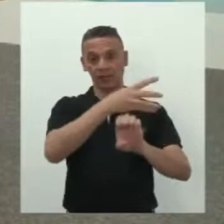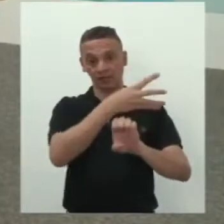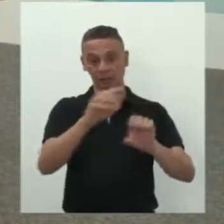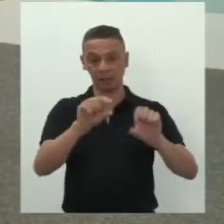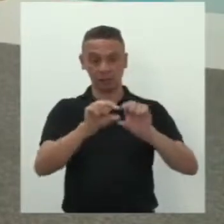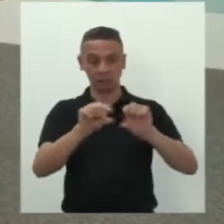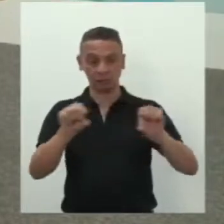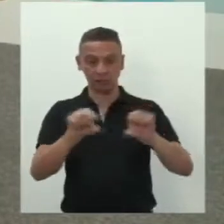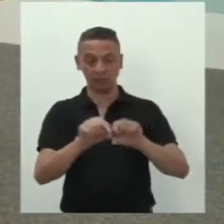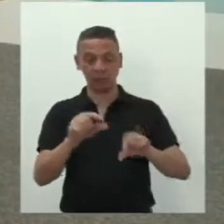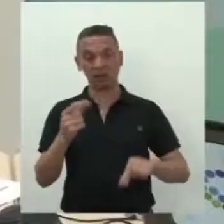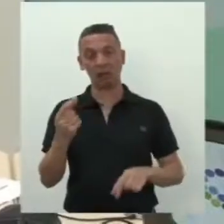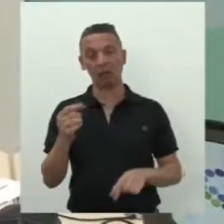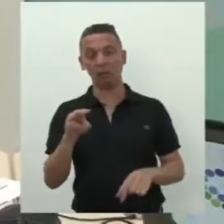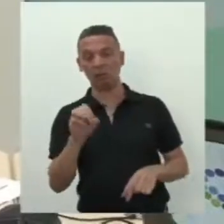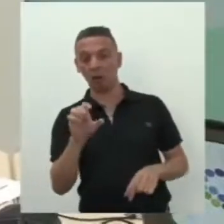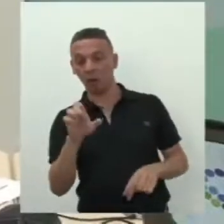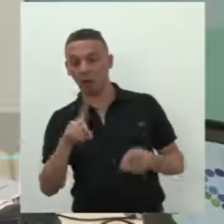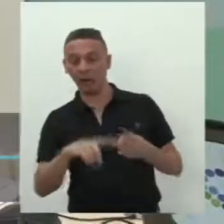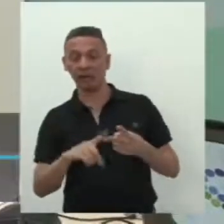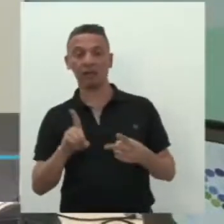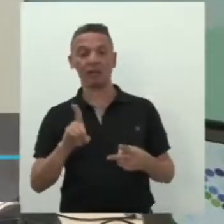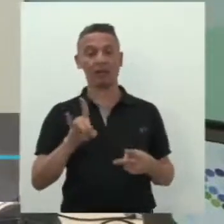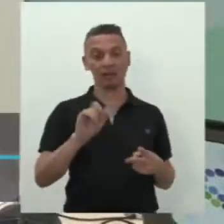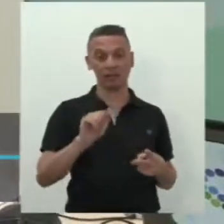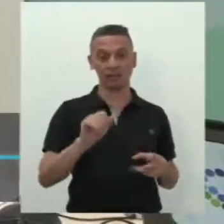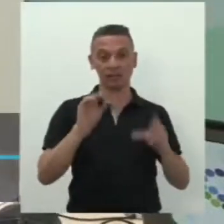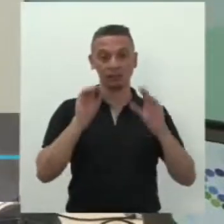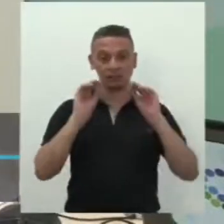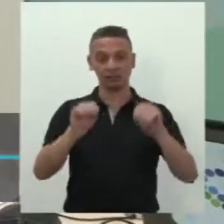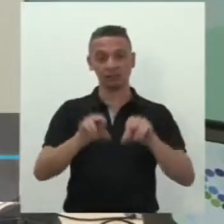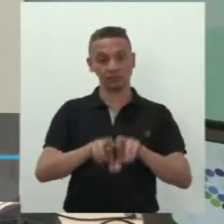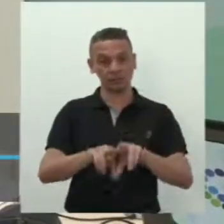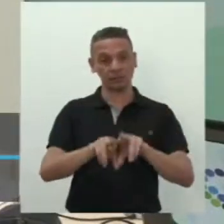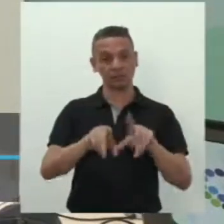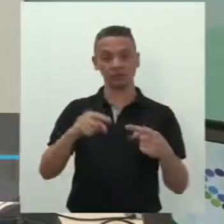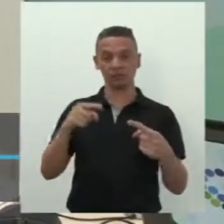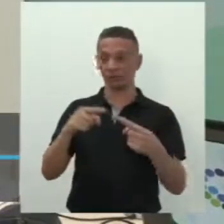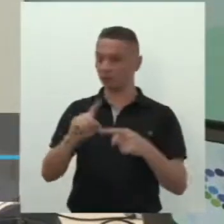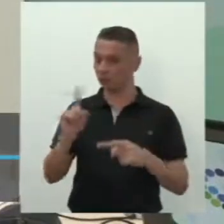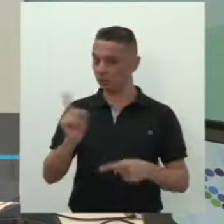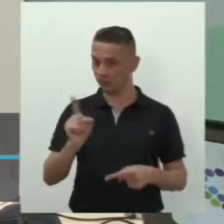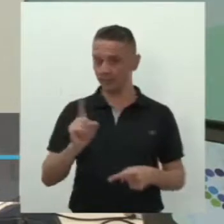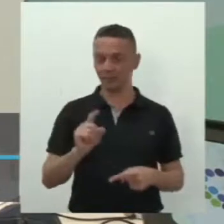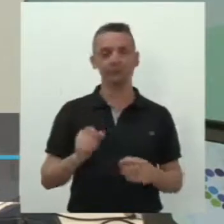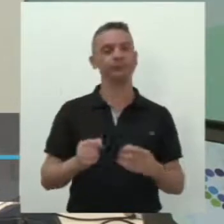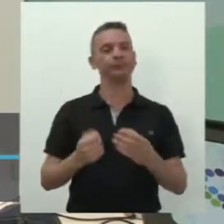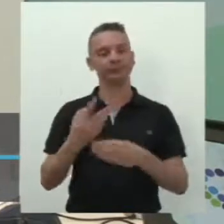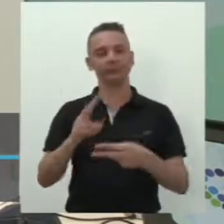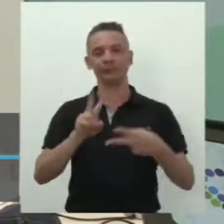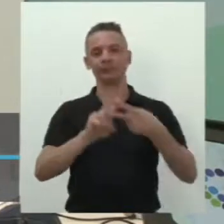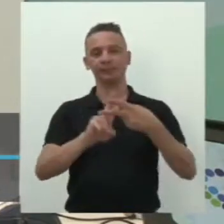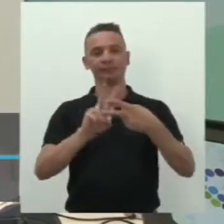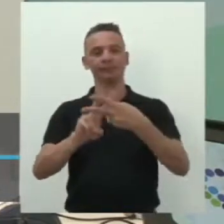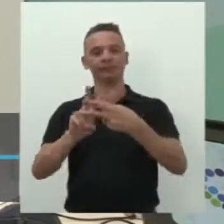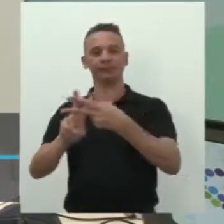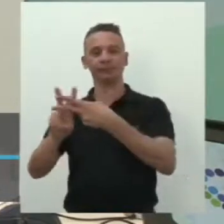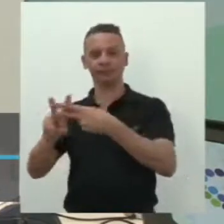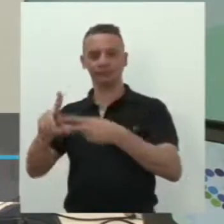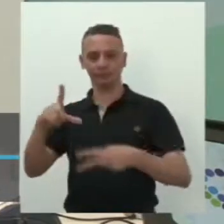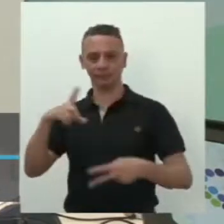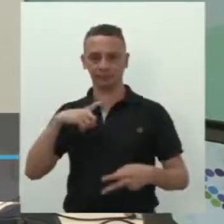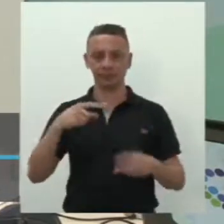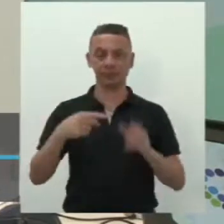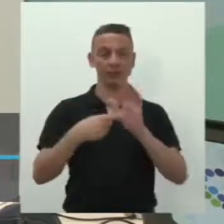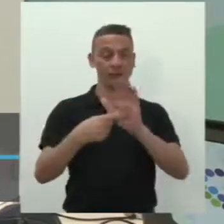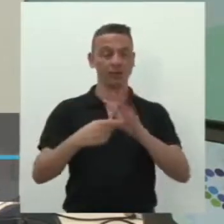célula, se ela é moeda, se ela é data, se você colocar um formato que ele não vai conseguir identificar como data, ele vai jogar hashtag lá, indicando